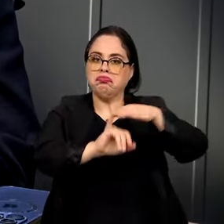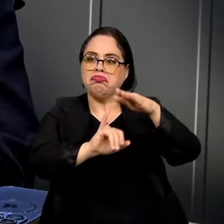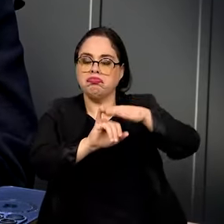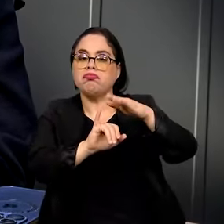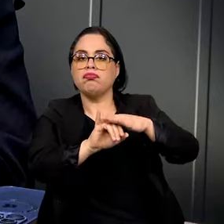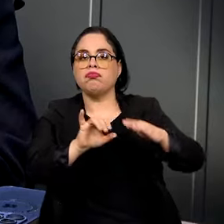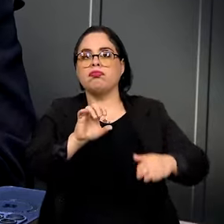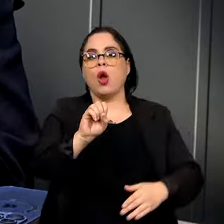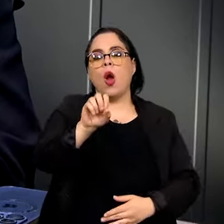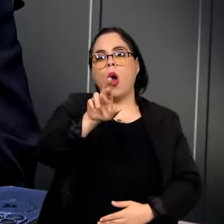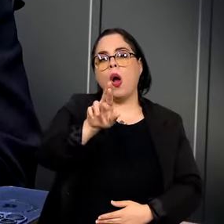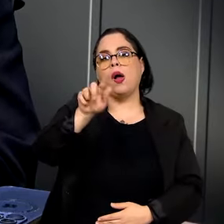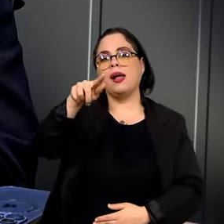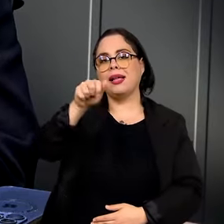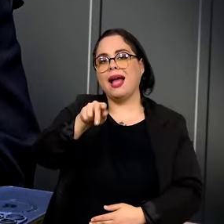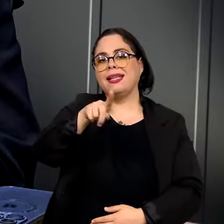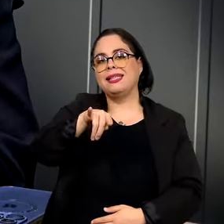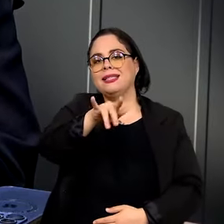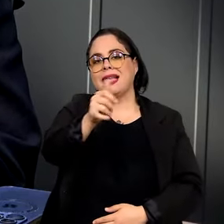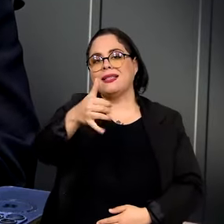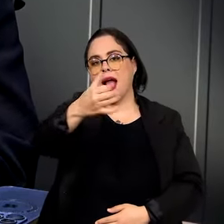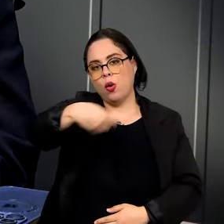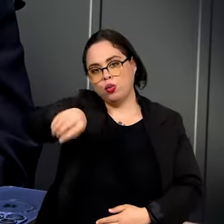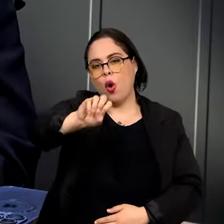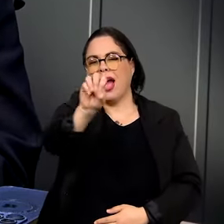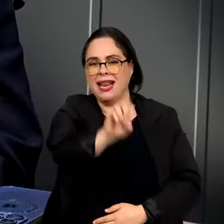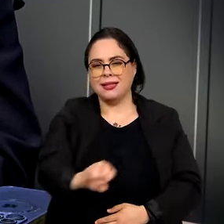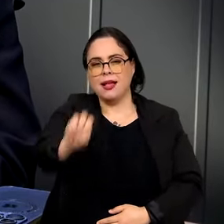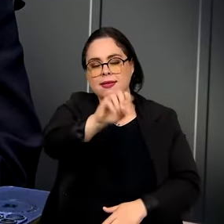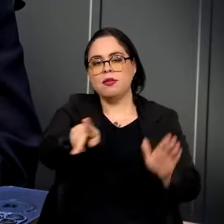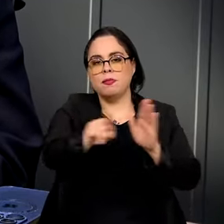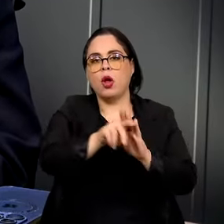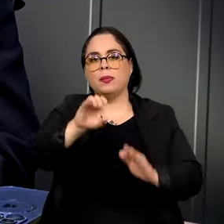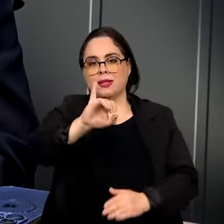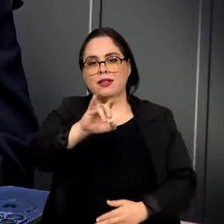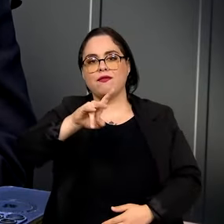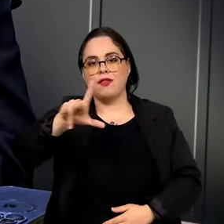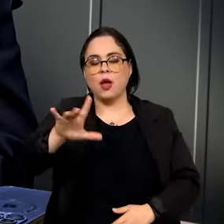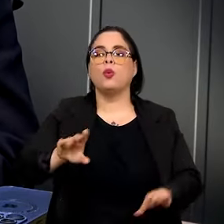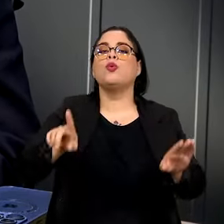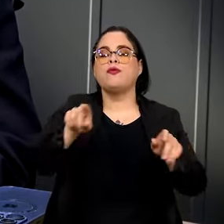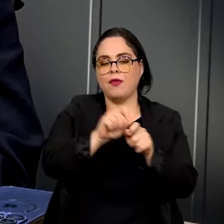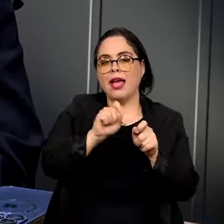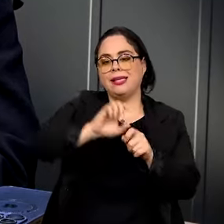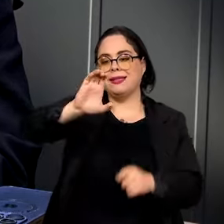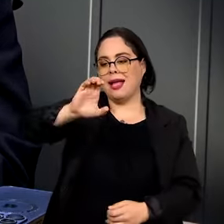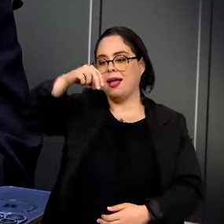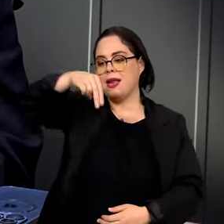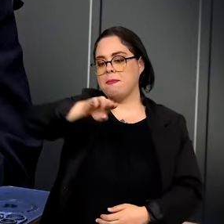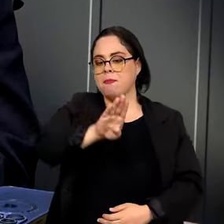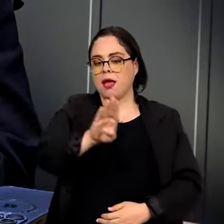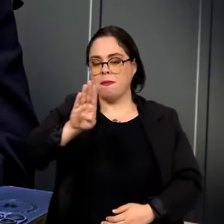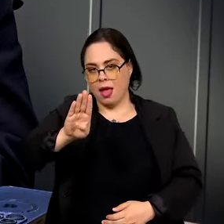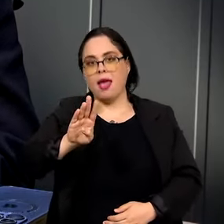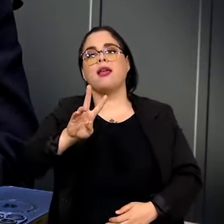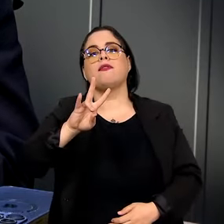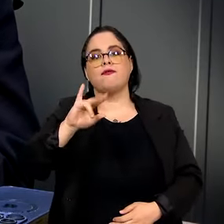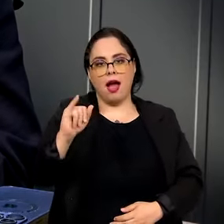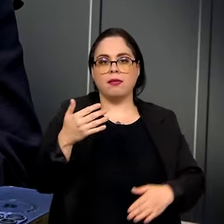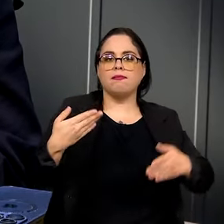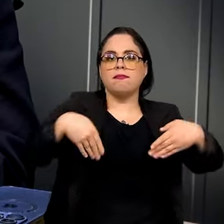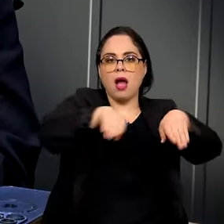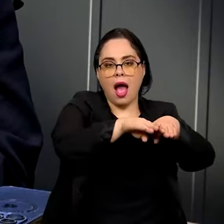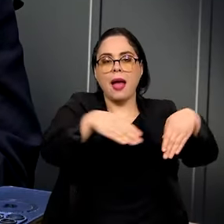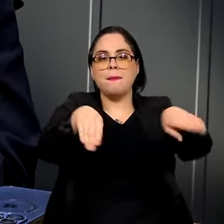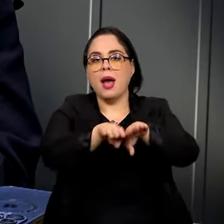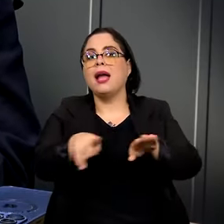também com as organizações civis a gente fez agora com a CNBB que vamos estender com parceria